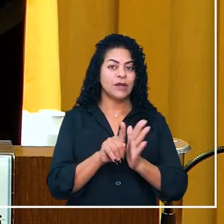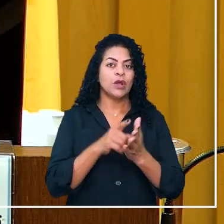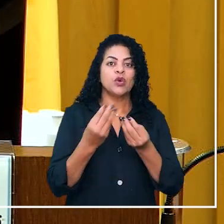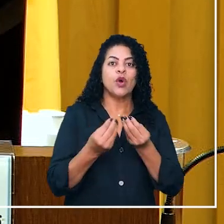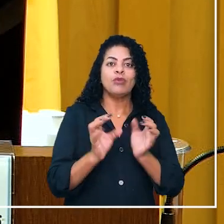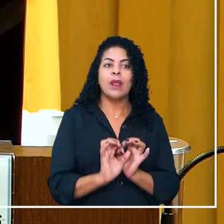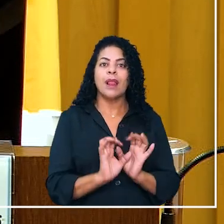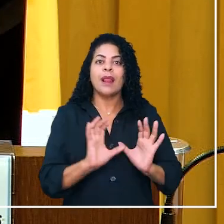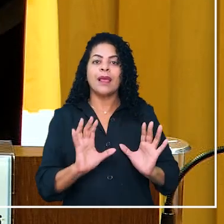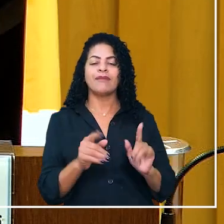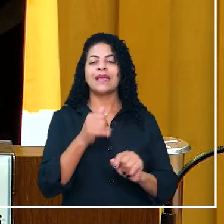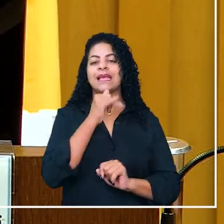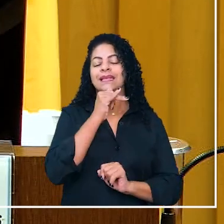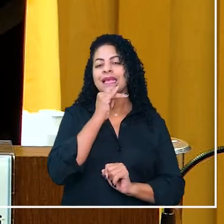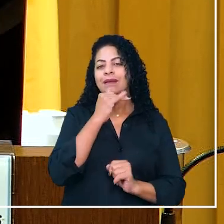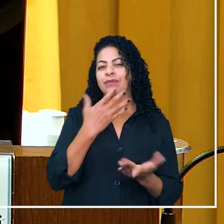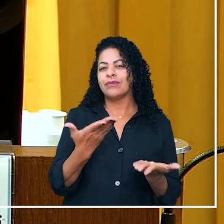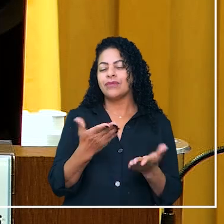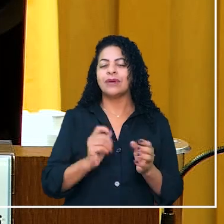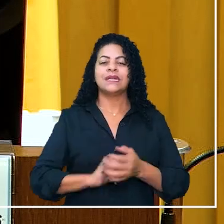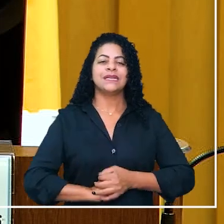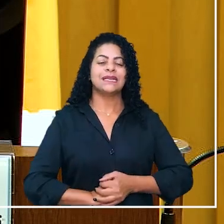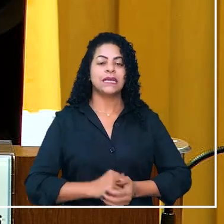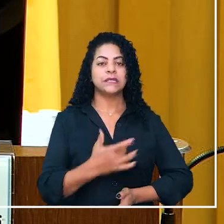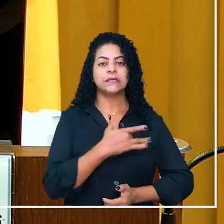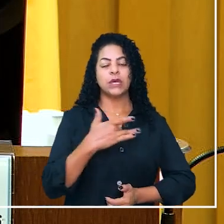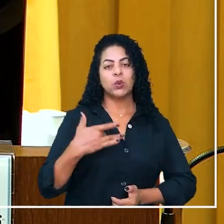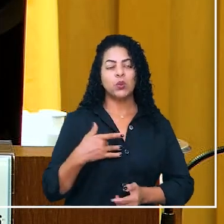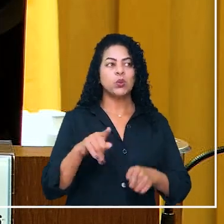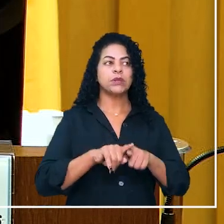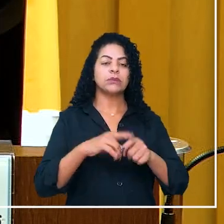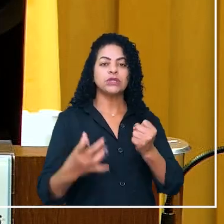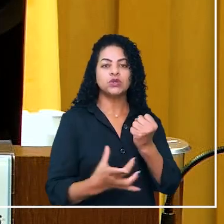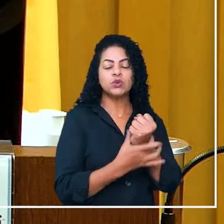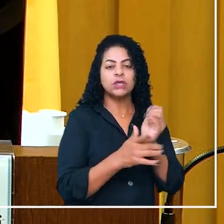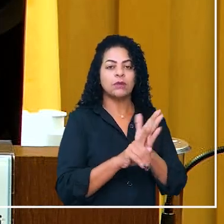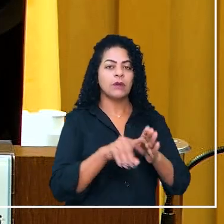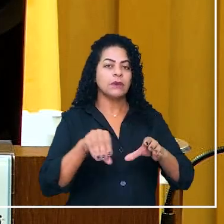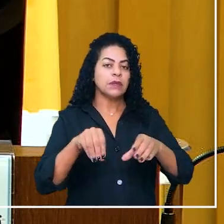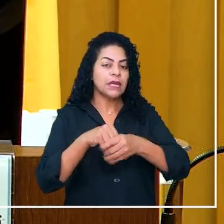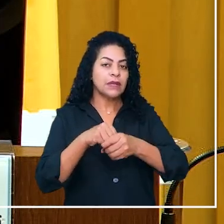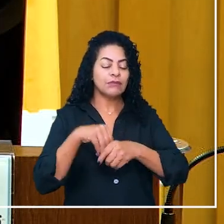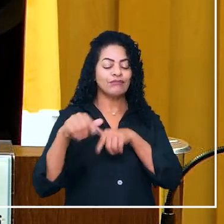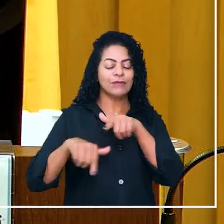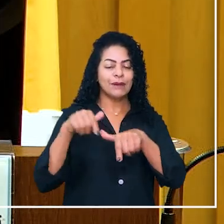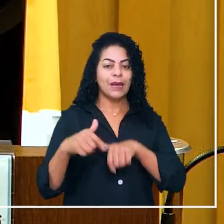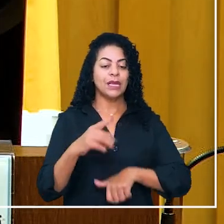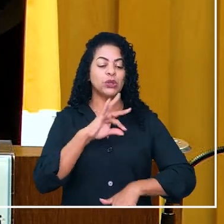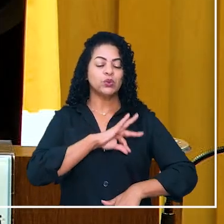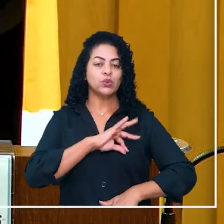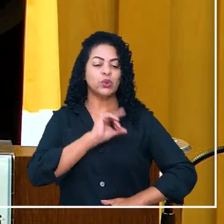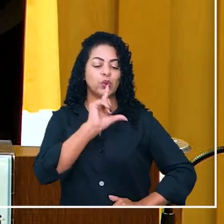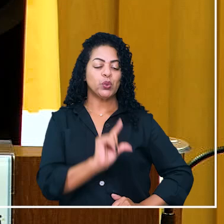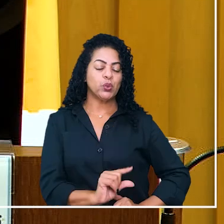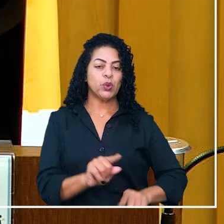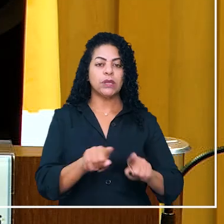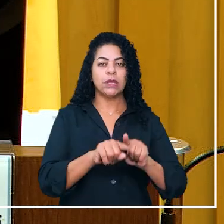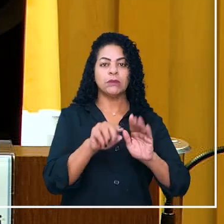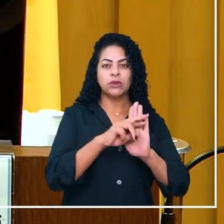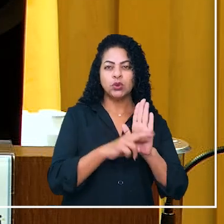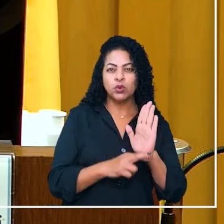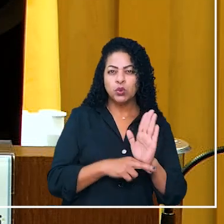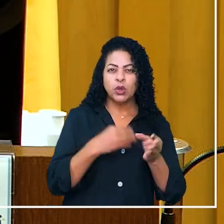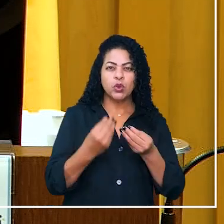direitos indisponíveis, como preceitos relativos à saúde e à segurança no trabalho, bases salariais mínimas, normas